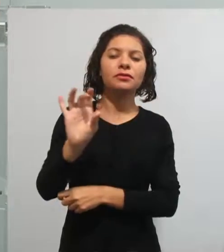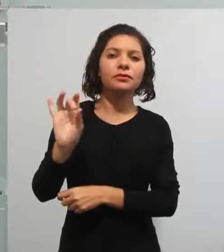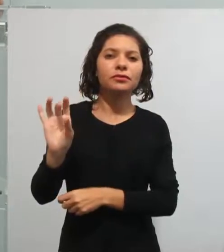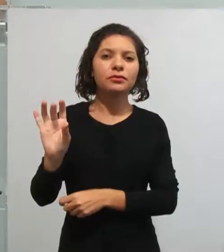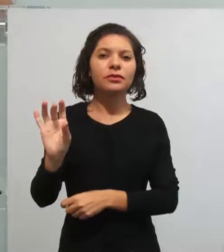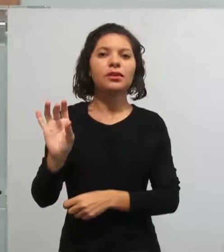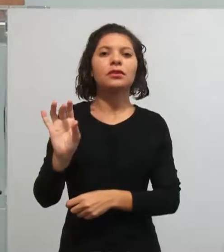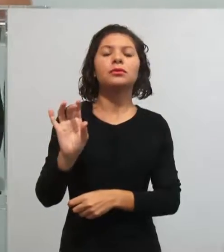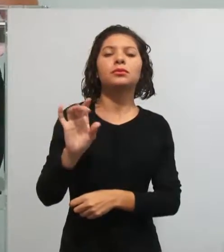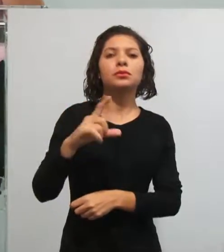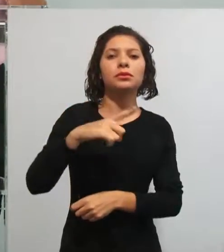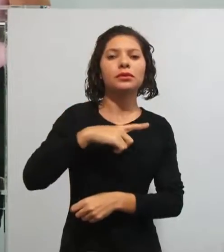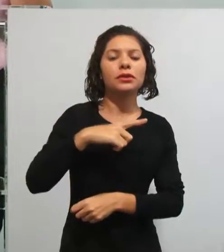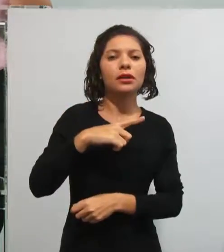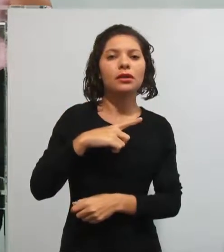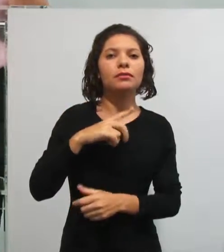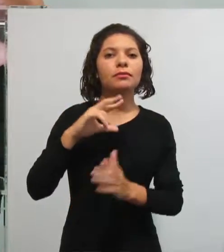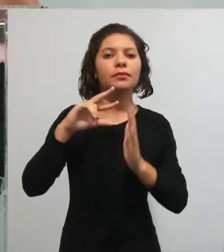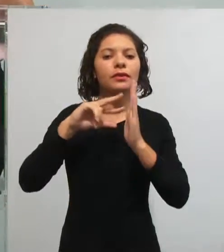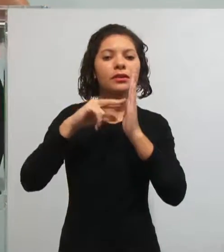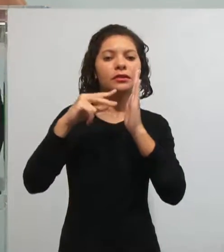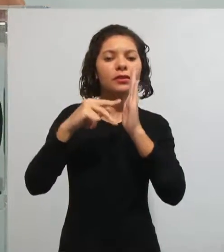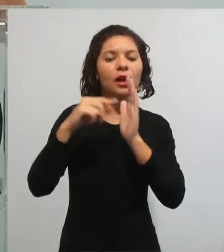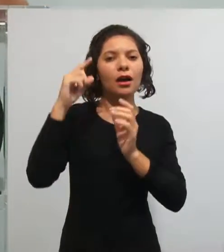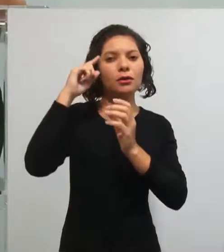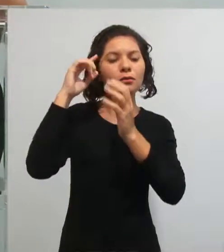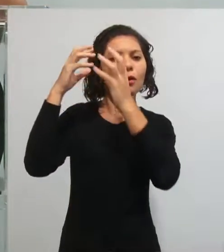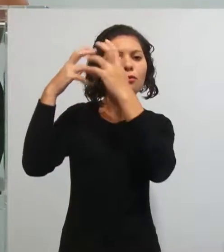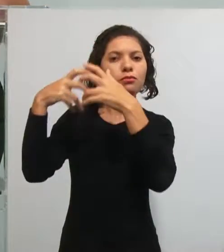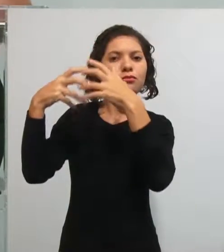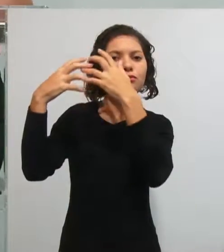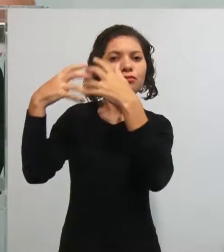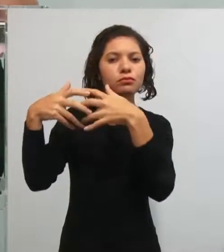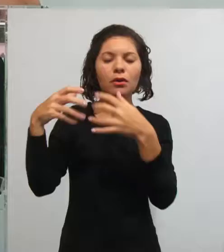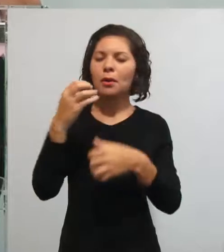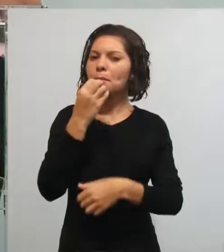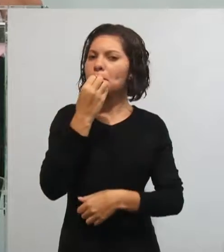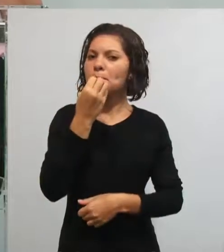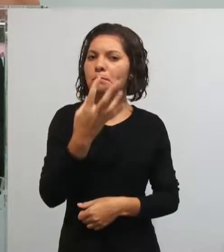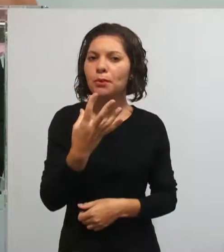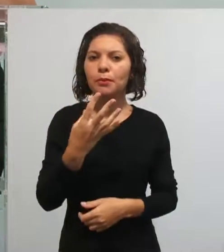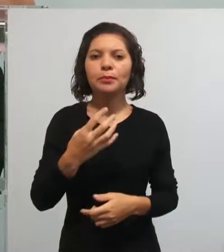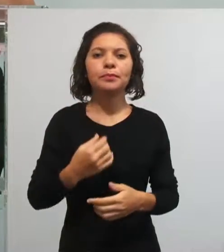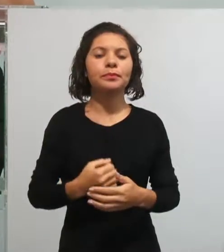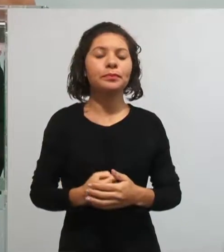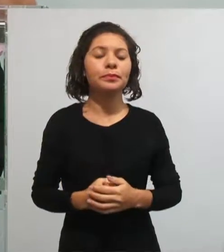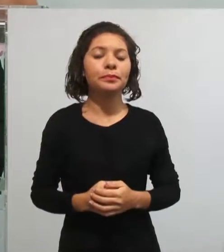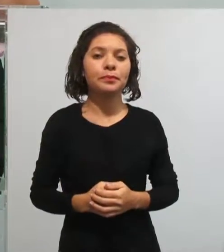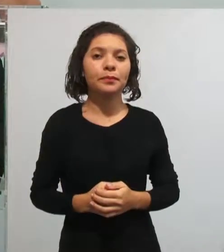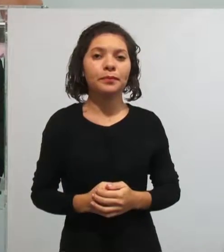ver a atribuição de sentidos. É riquíssima, eles vão se sentir